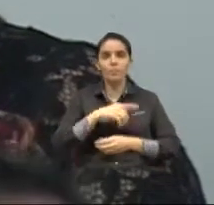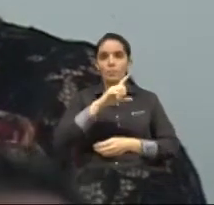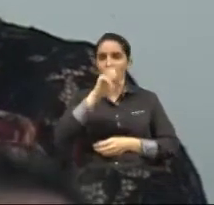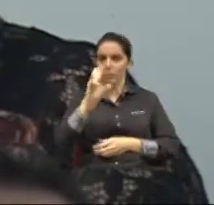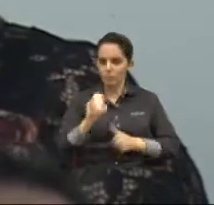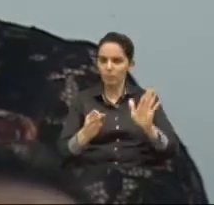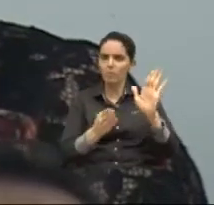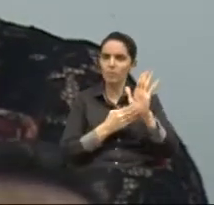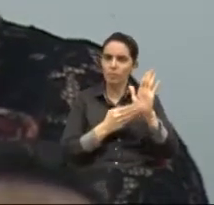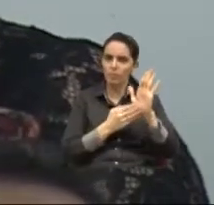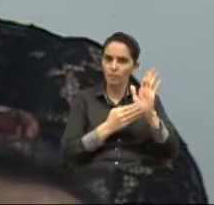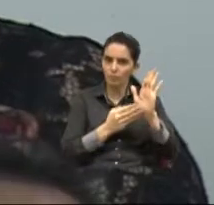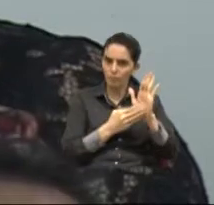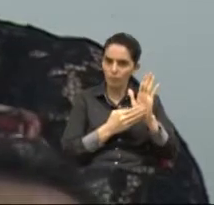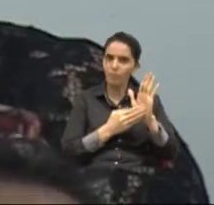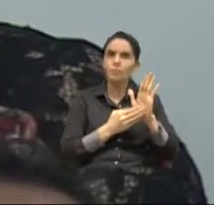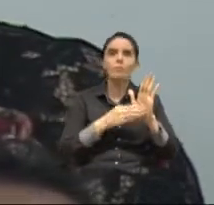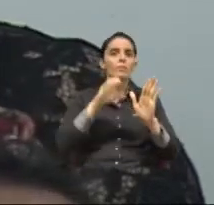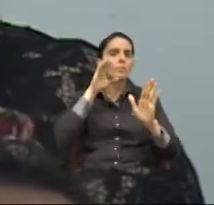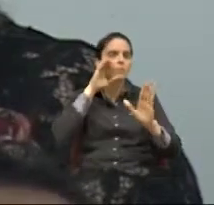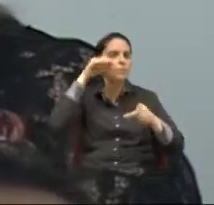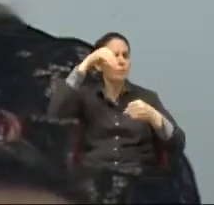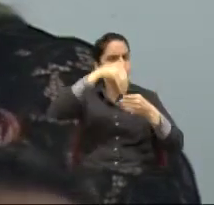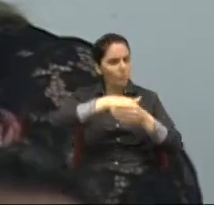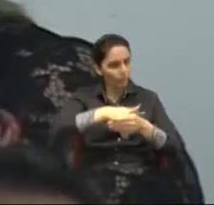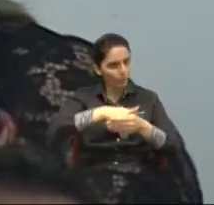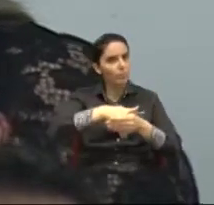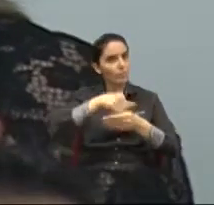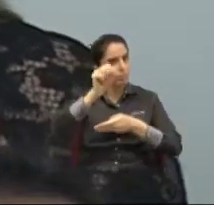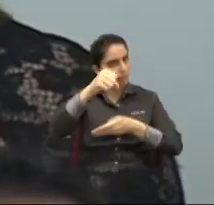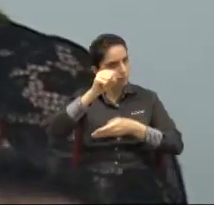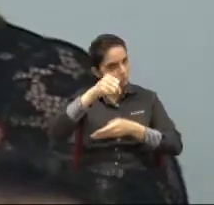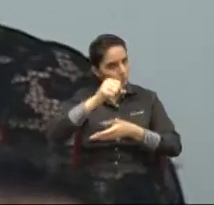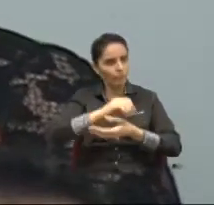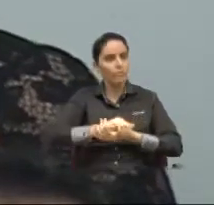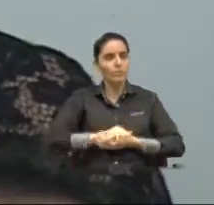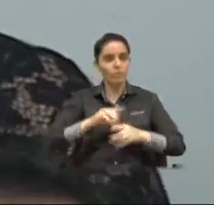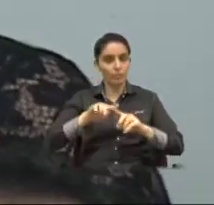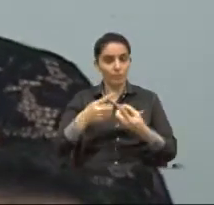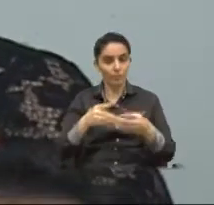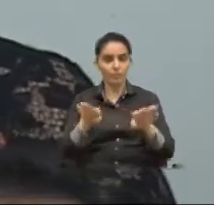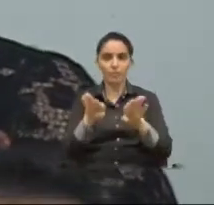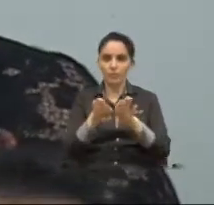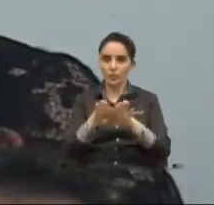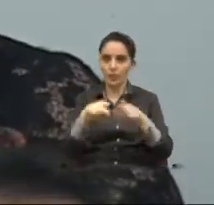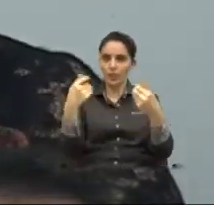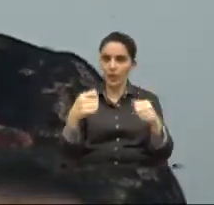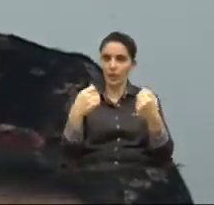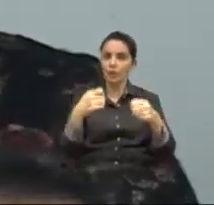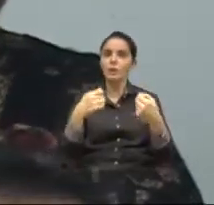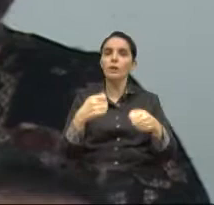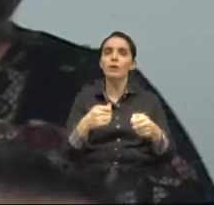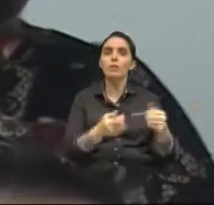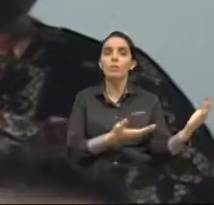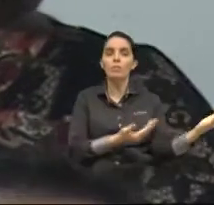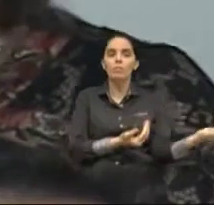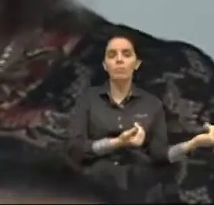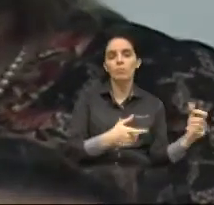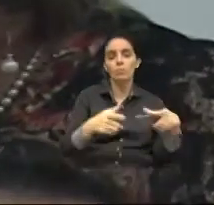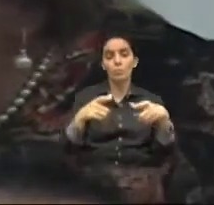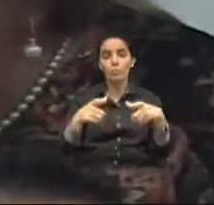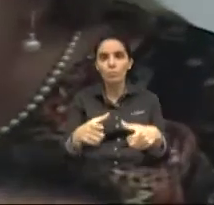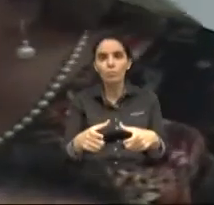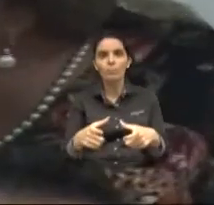propositura que eu vou votar com muito gosto mesmo, mas nós precisamos também dar condições para esse jovem ter